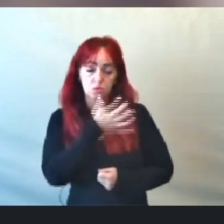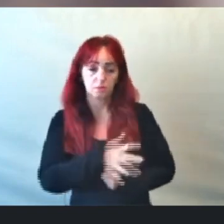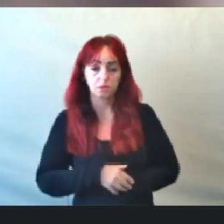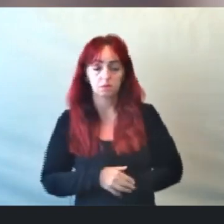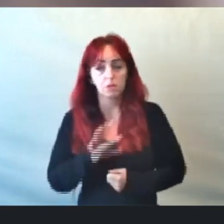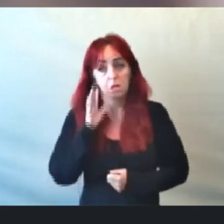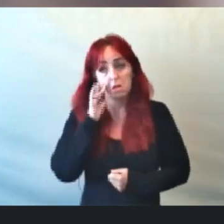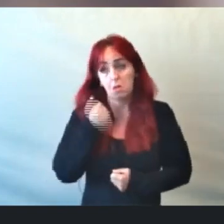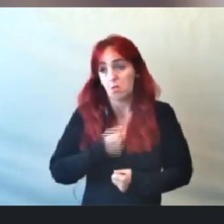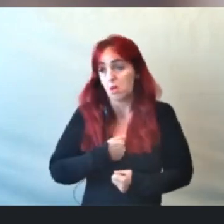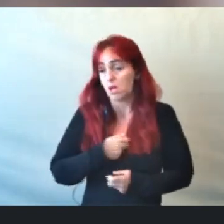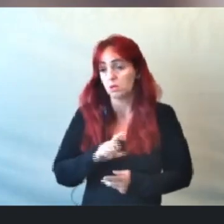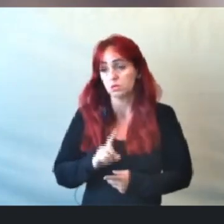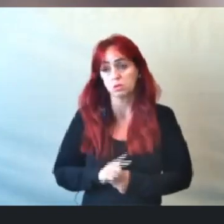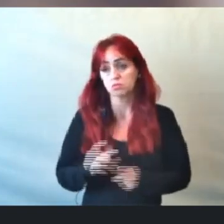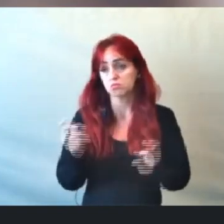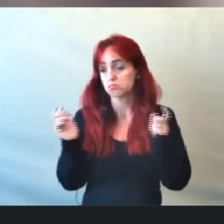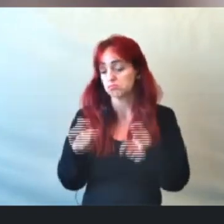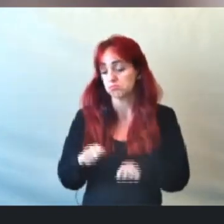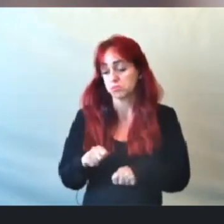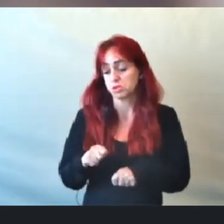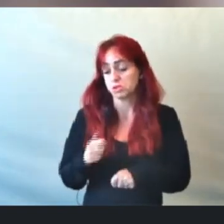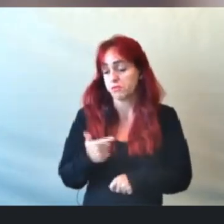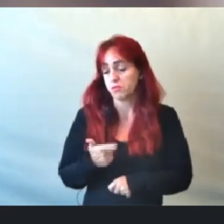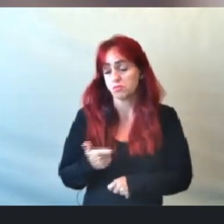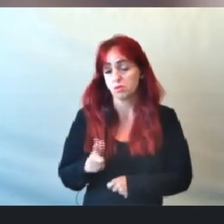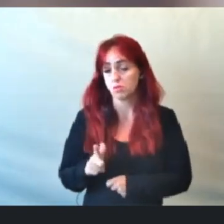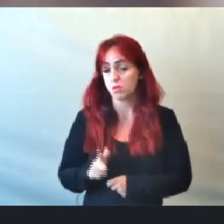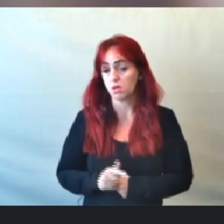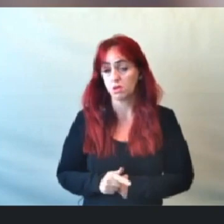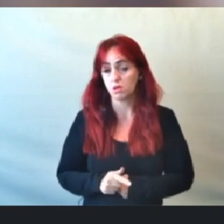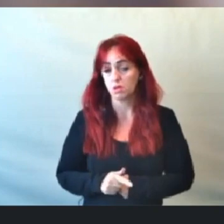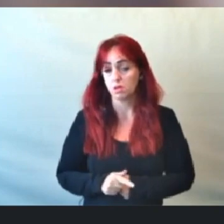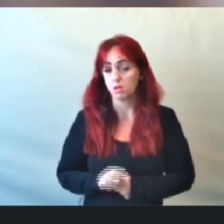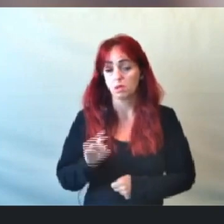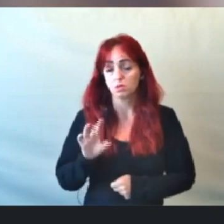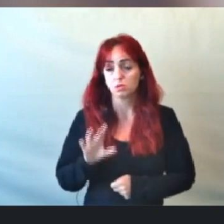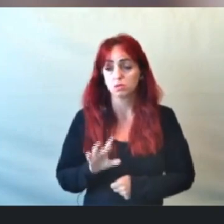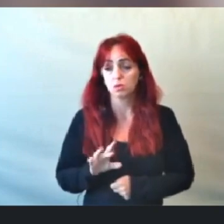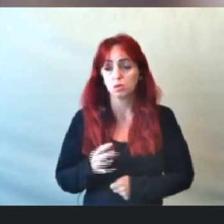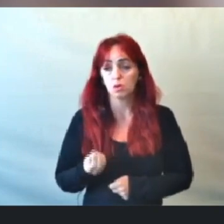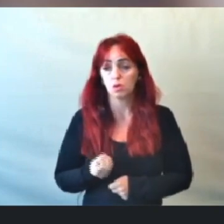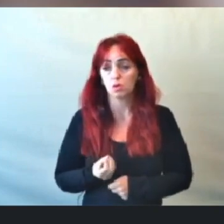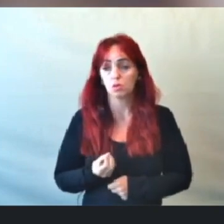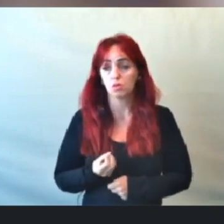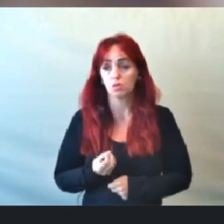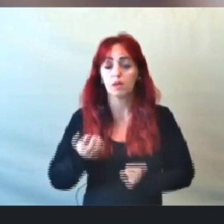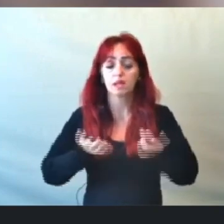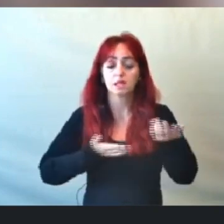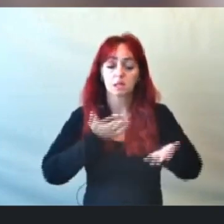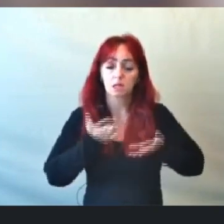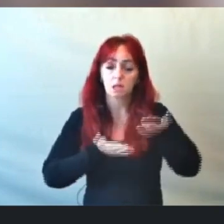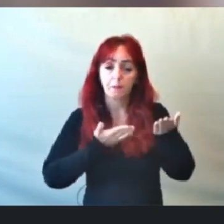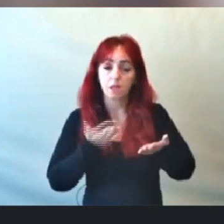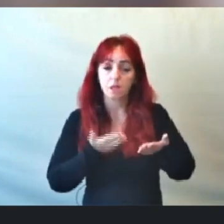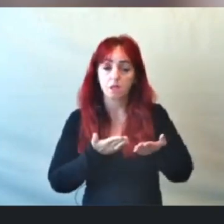possível apenas com esse tratamento atingir a classe